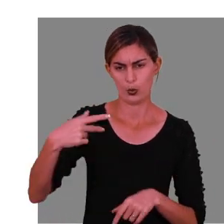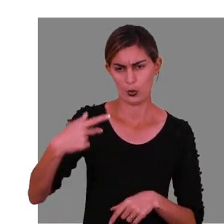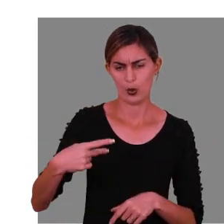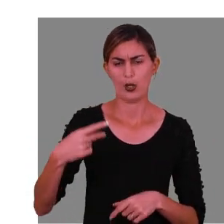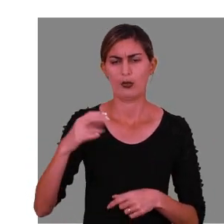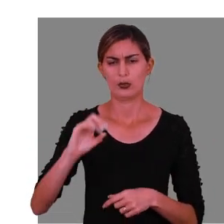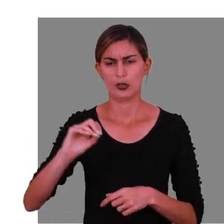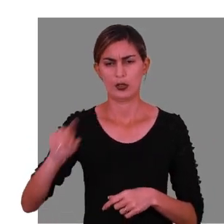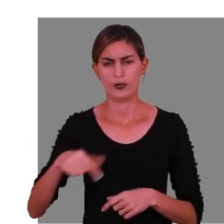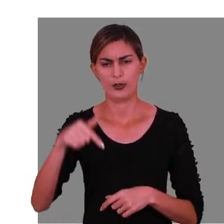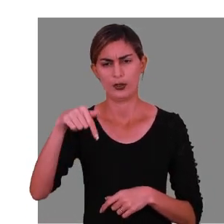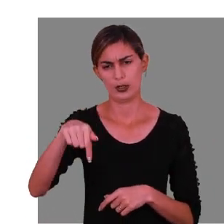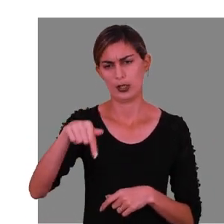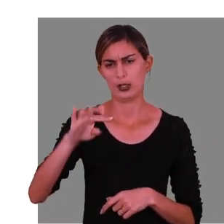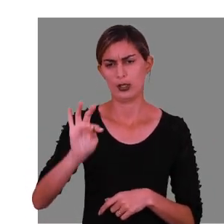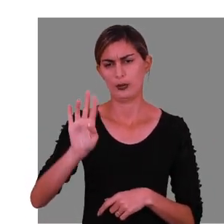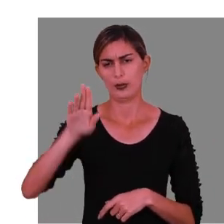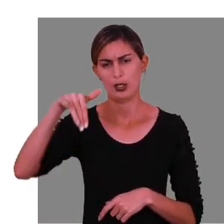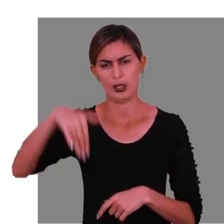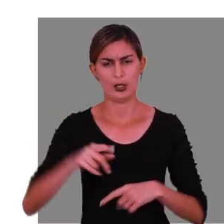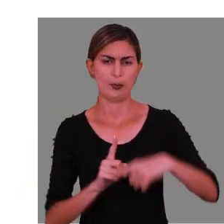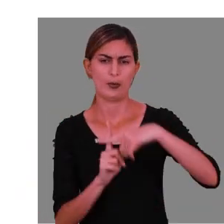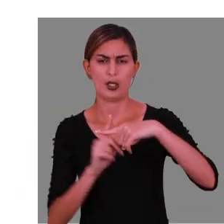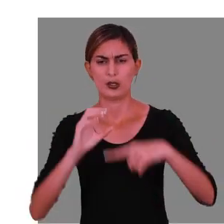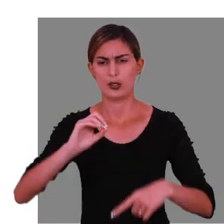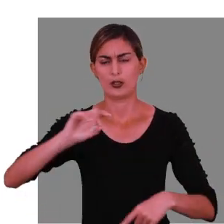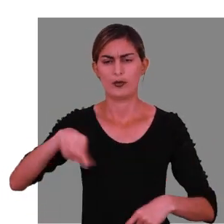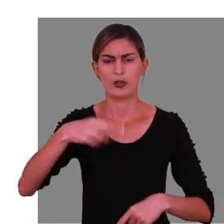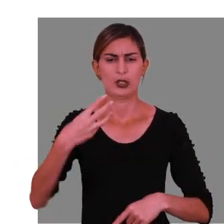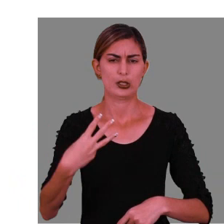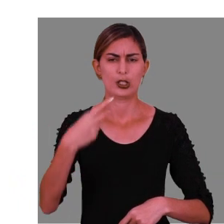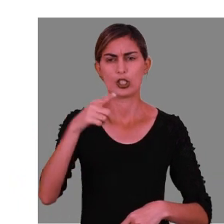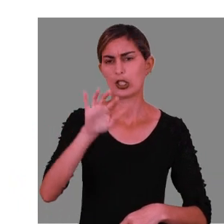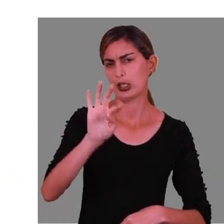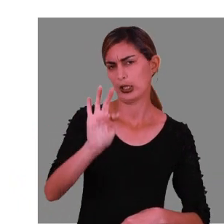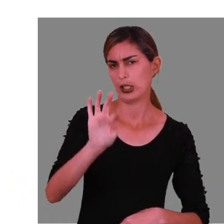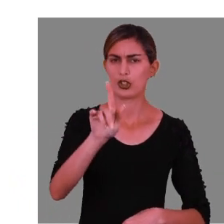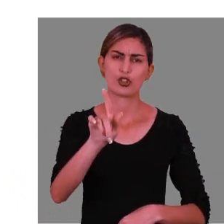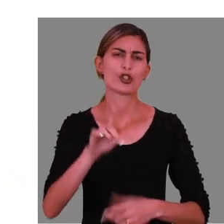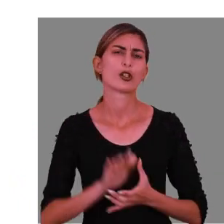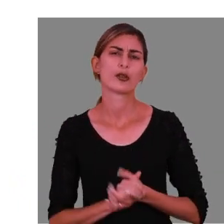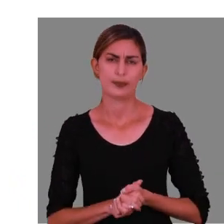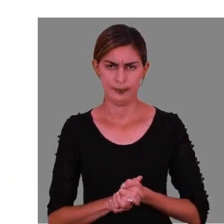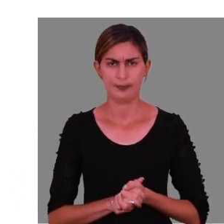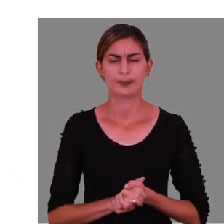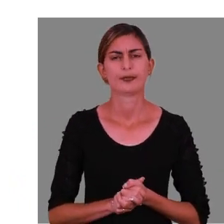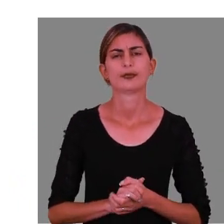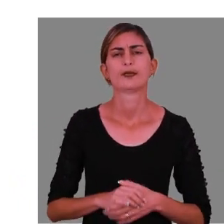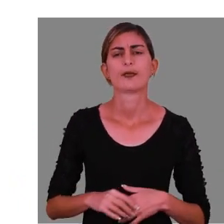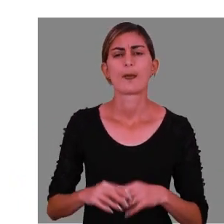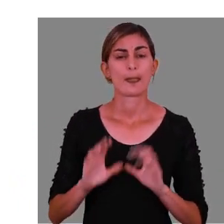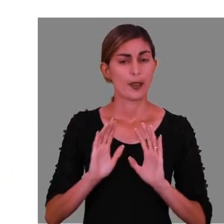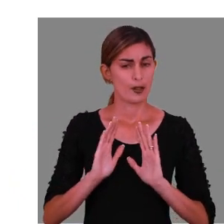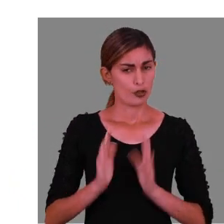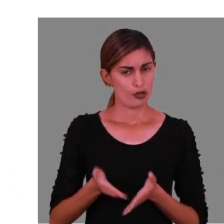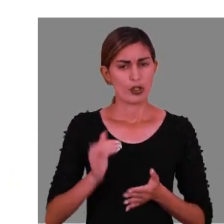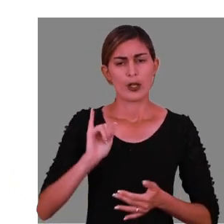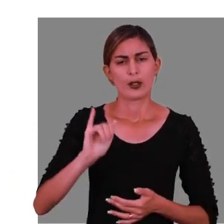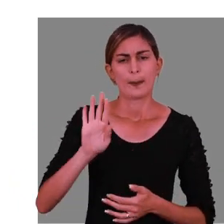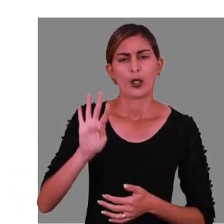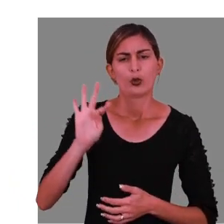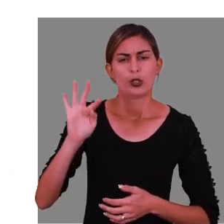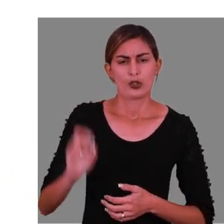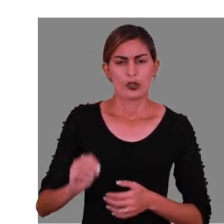a 0,7 TBN mais 0,3 TG. Já